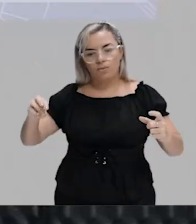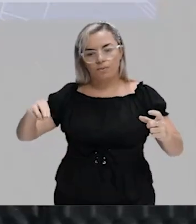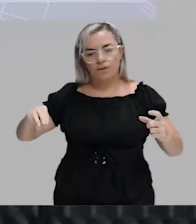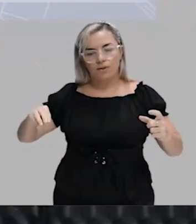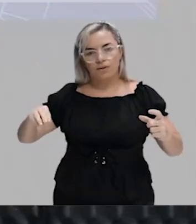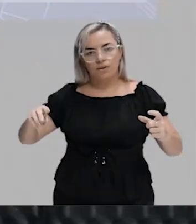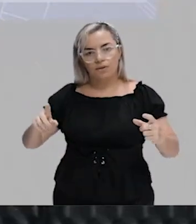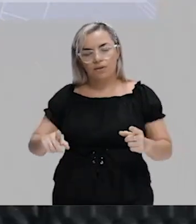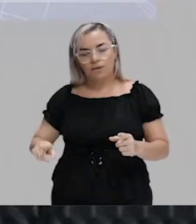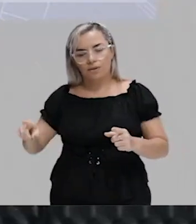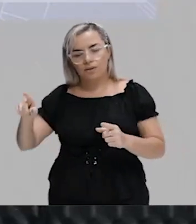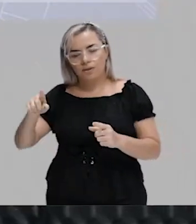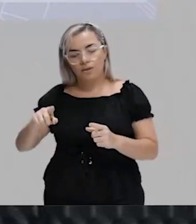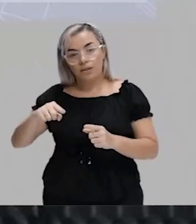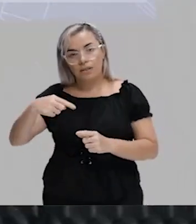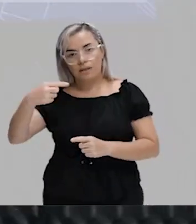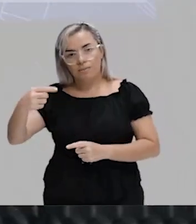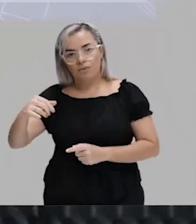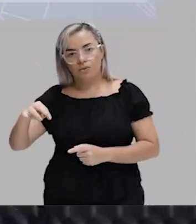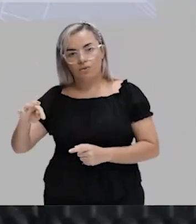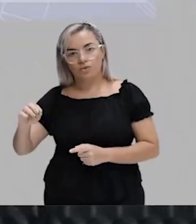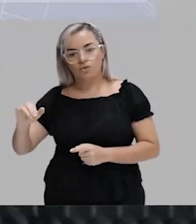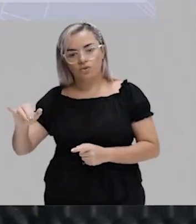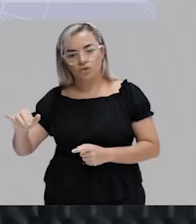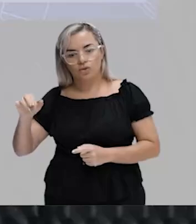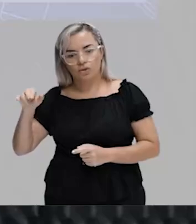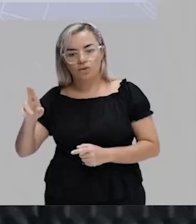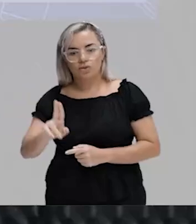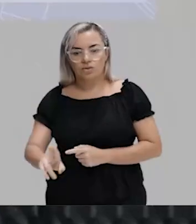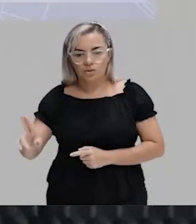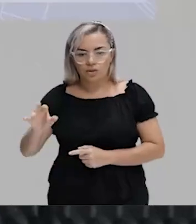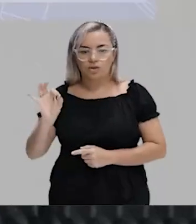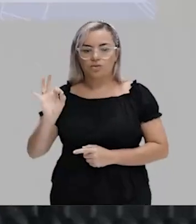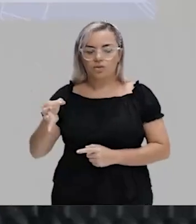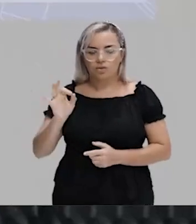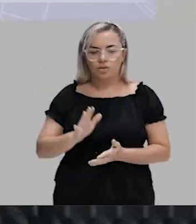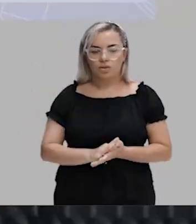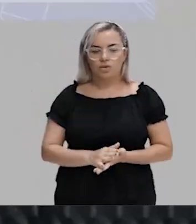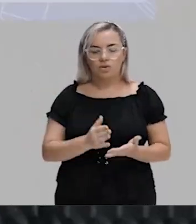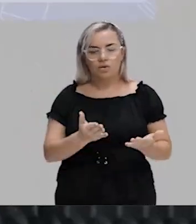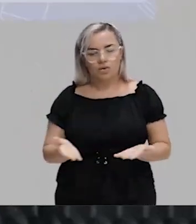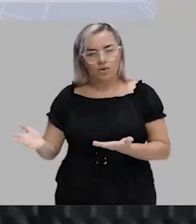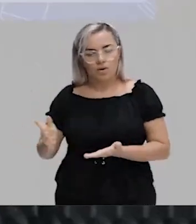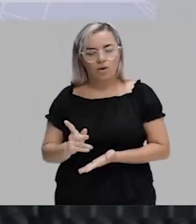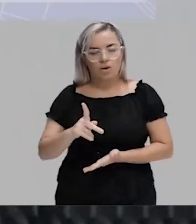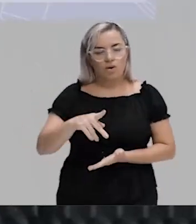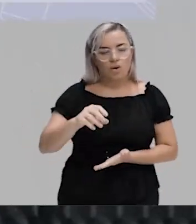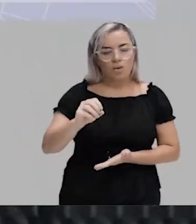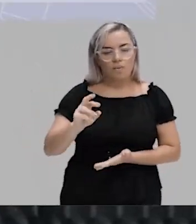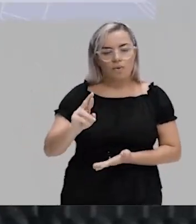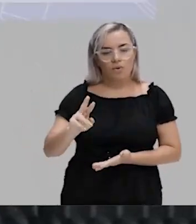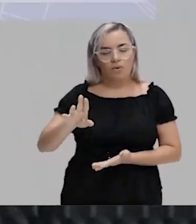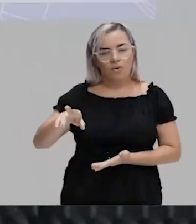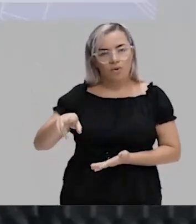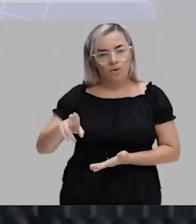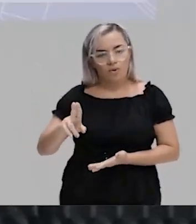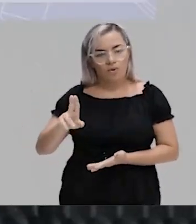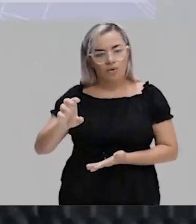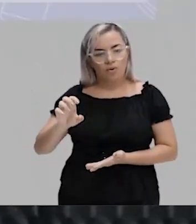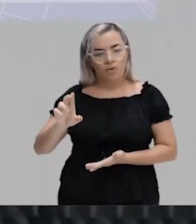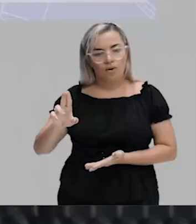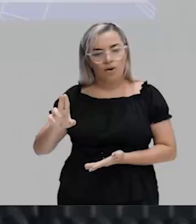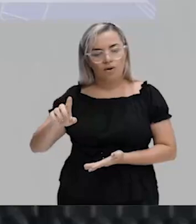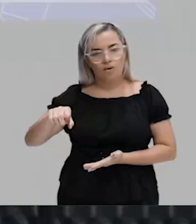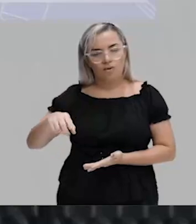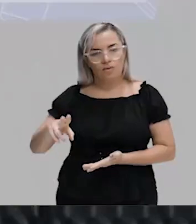por, usa-se pronomes pessoais do caso oblíquo tônico. Nós temos os oblíquos átonos e nós temos os